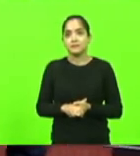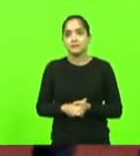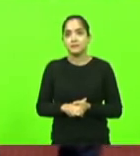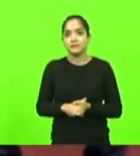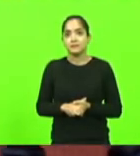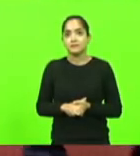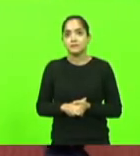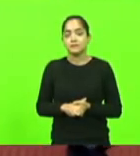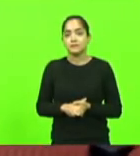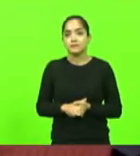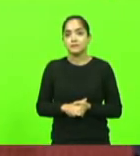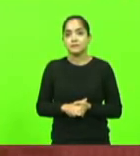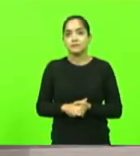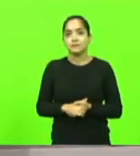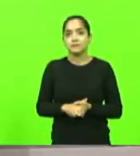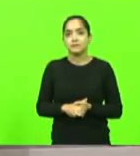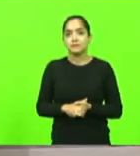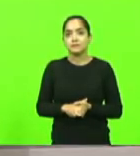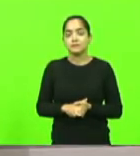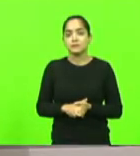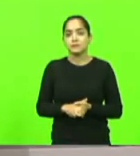Com a palavra, deputado Frigo.